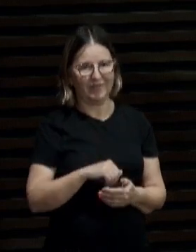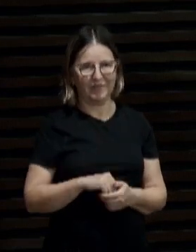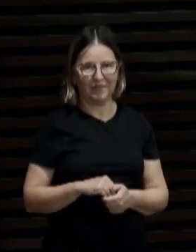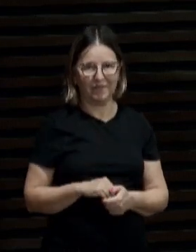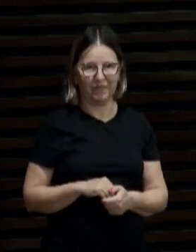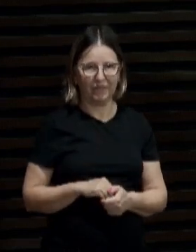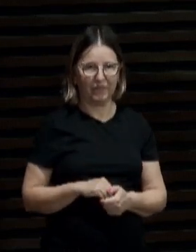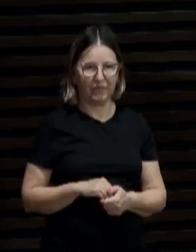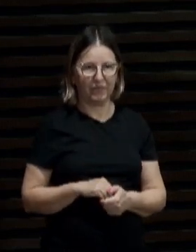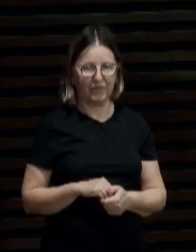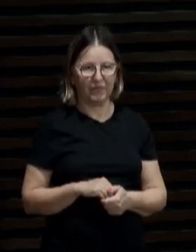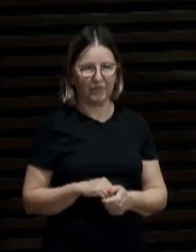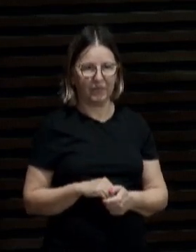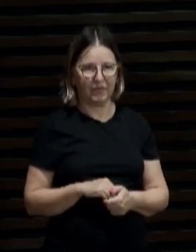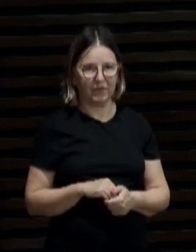Nós precisamos nos arrepender.